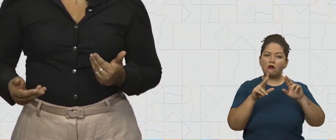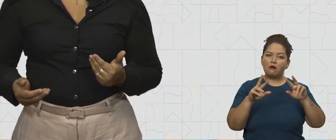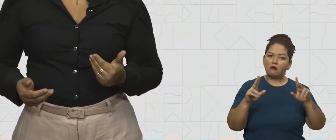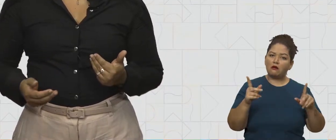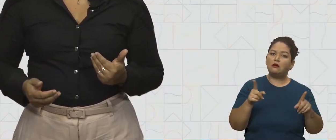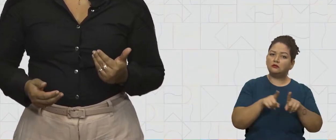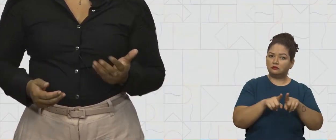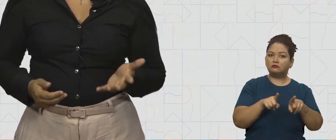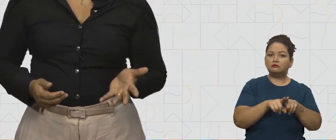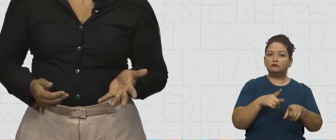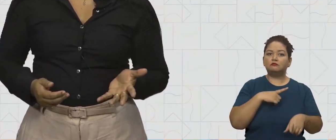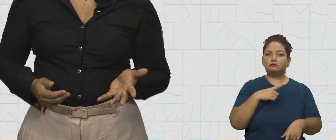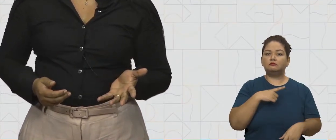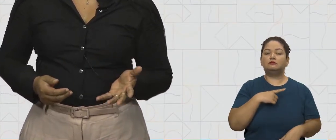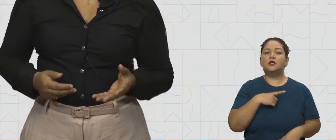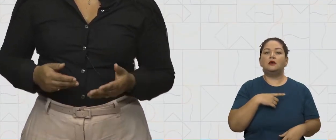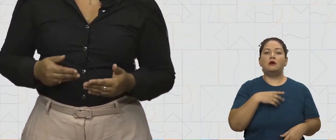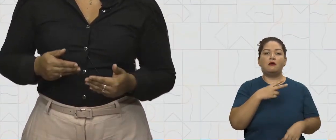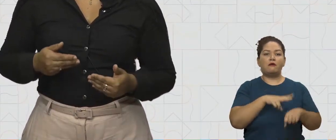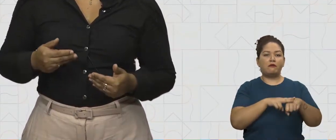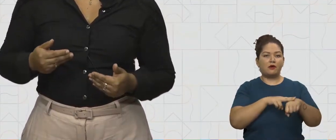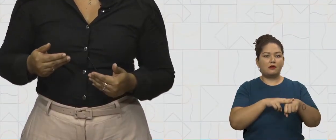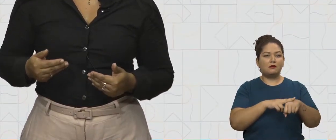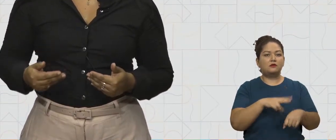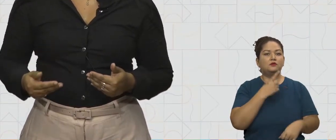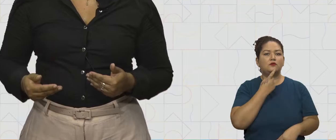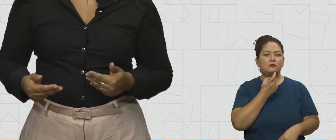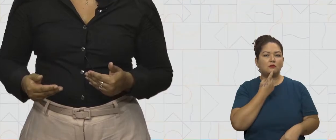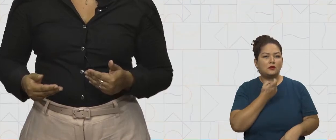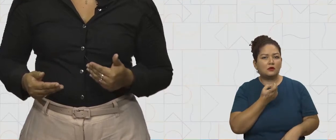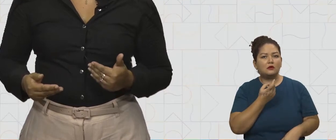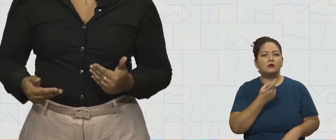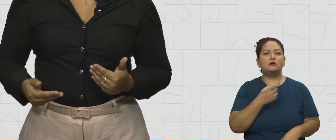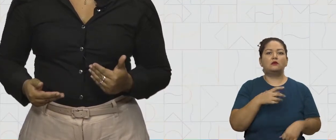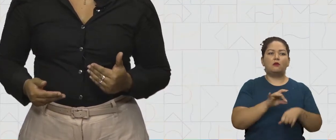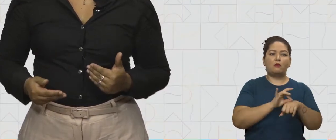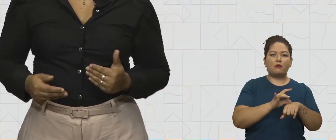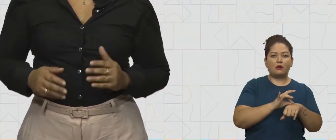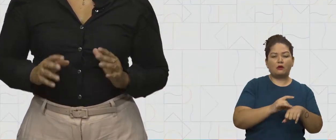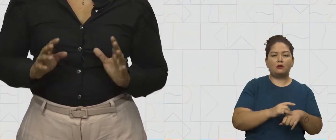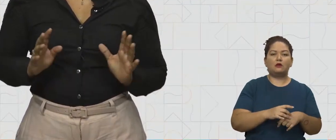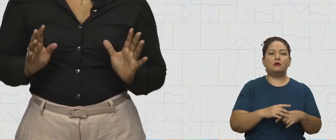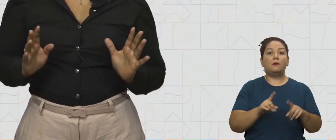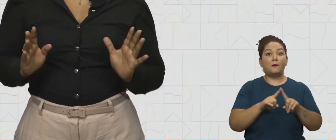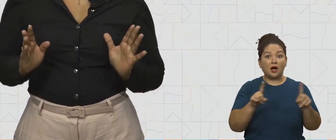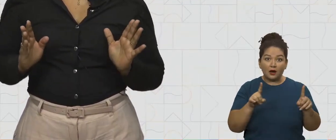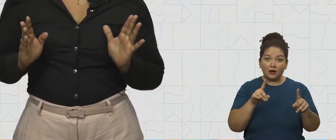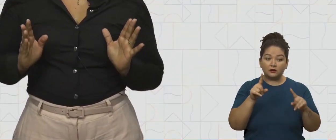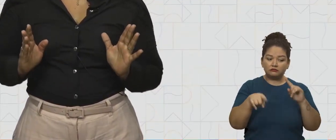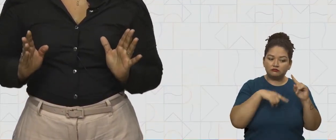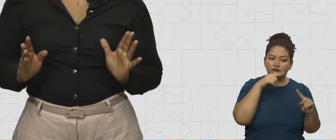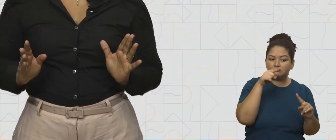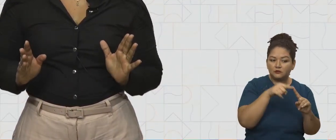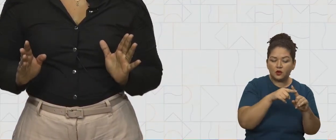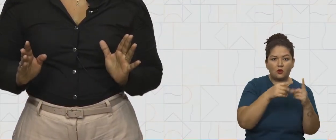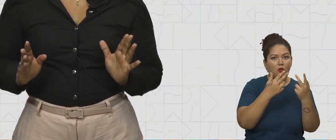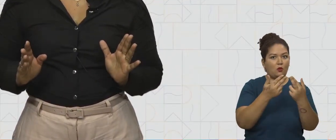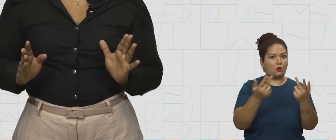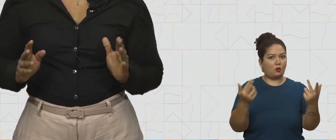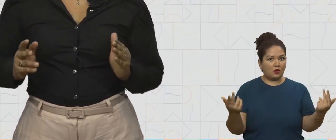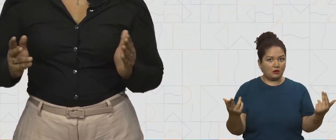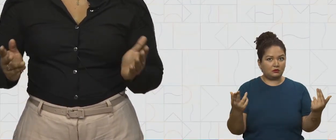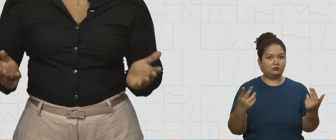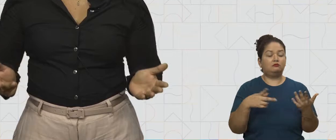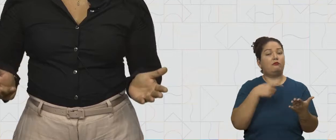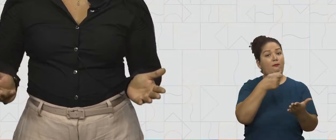verdes, outros vermelhos, outros em preto e branco, mas todos eles têm a mesma